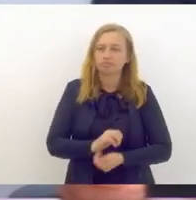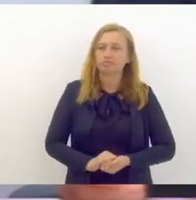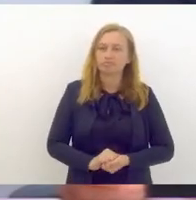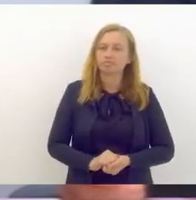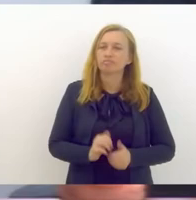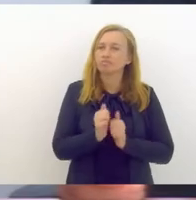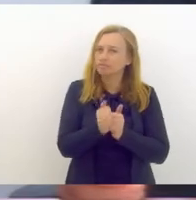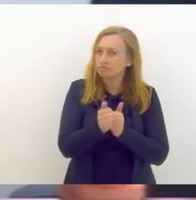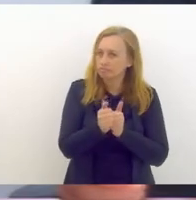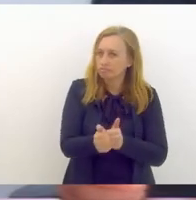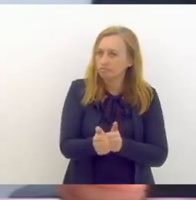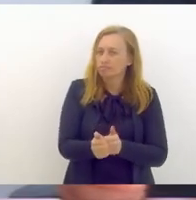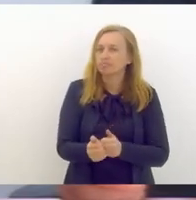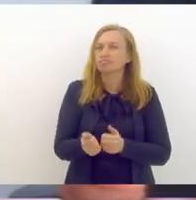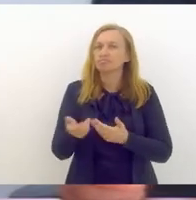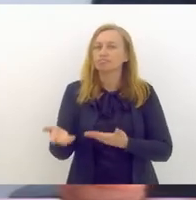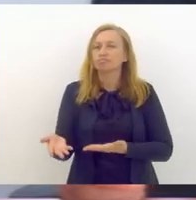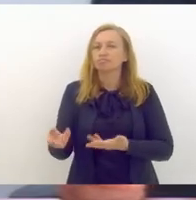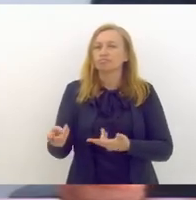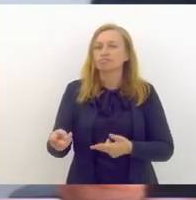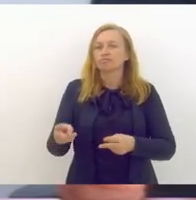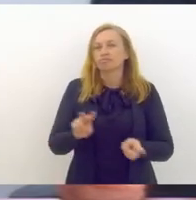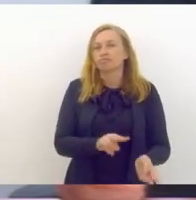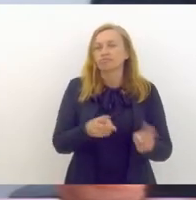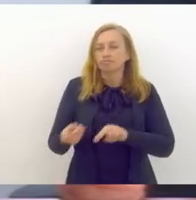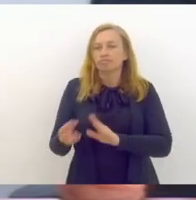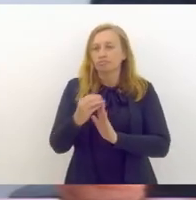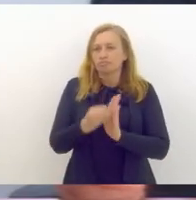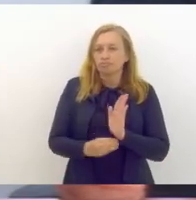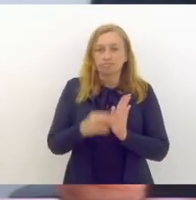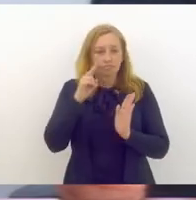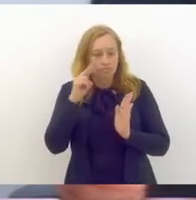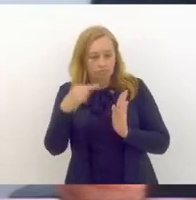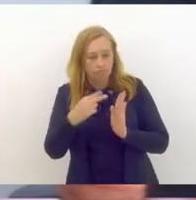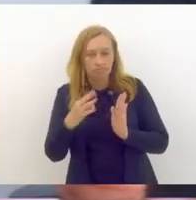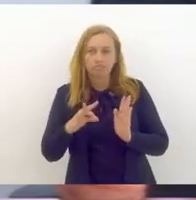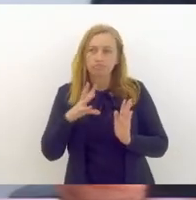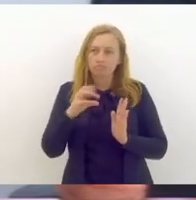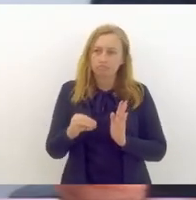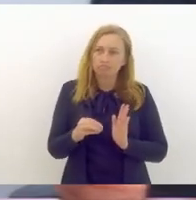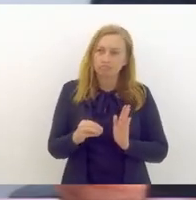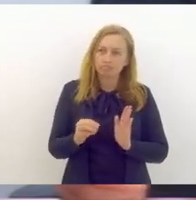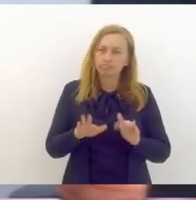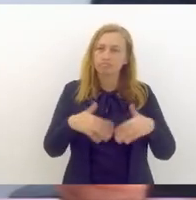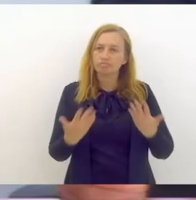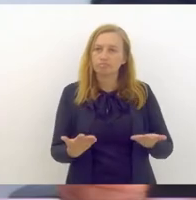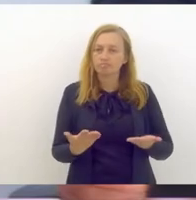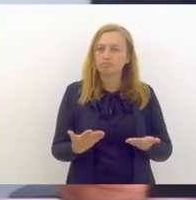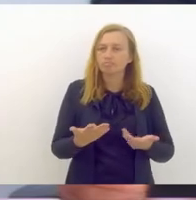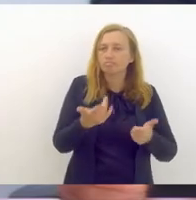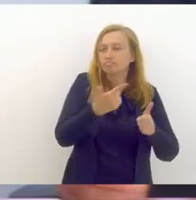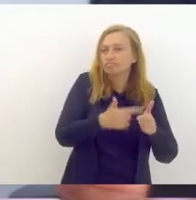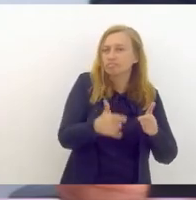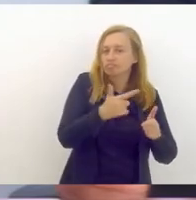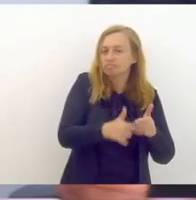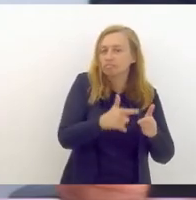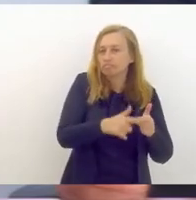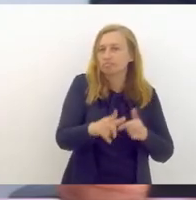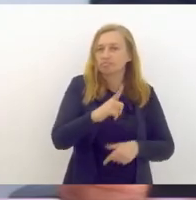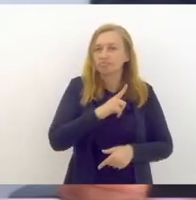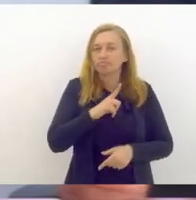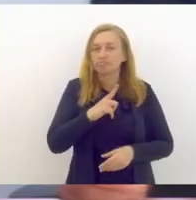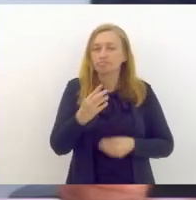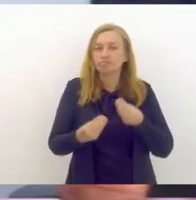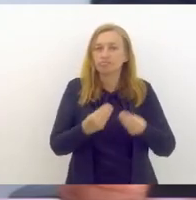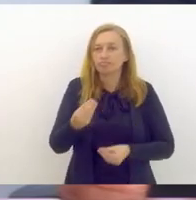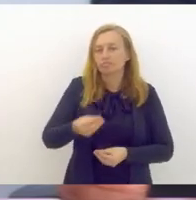gente... Ao receber o ofício da comissão, a gente vai levantar, junto aos associados, quais são os tipos de problema e é a solução que a gente